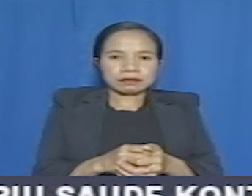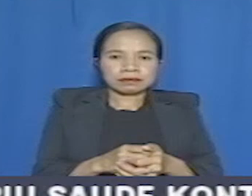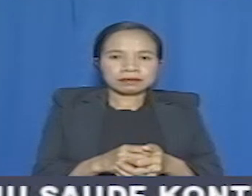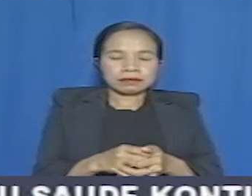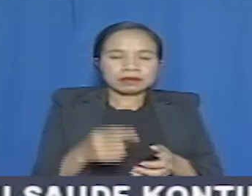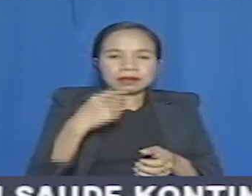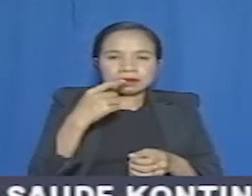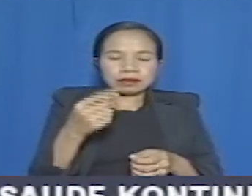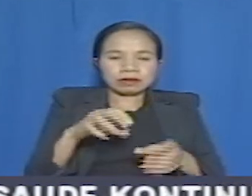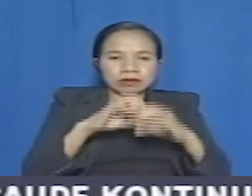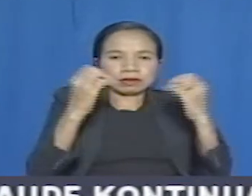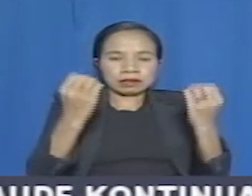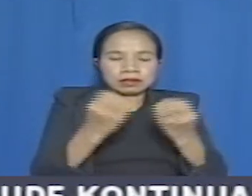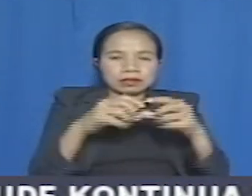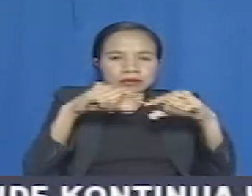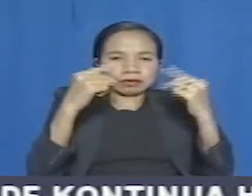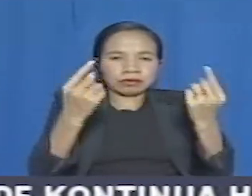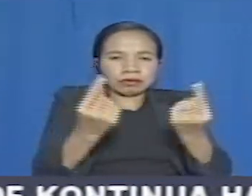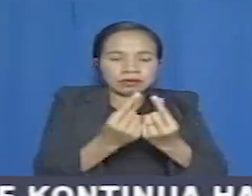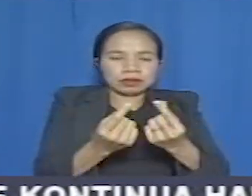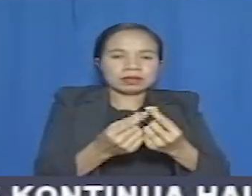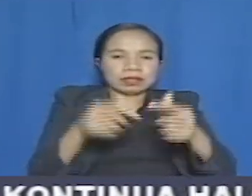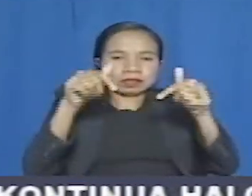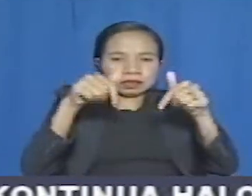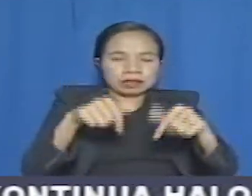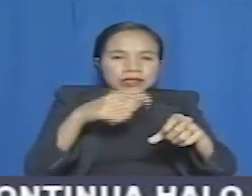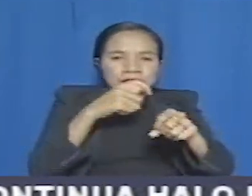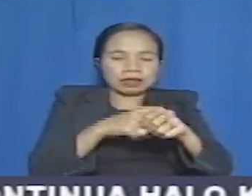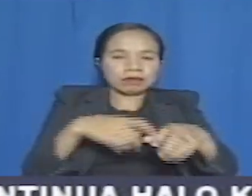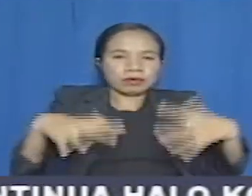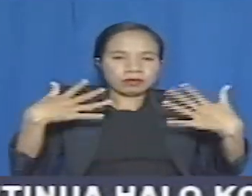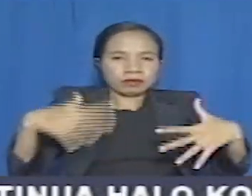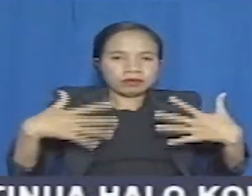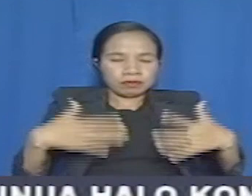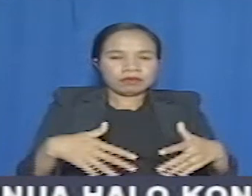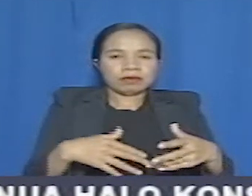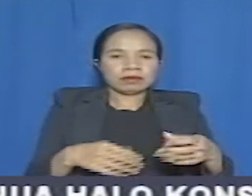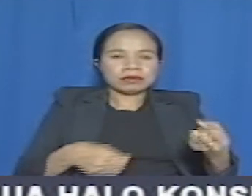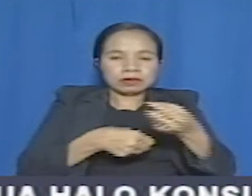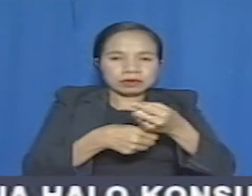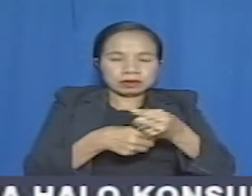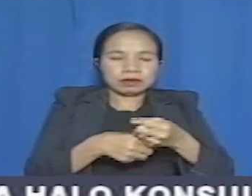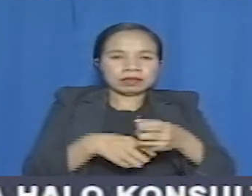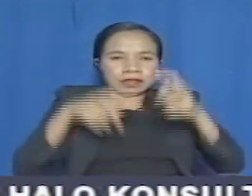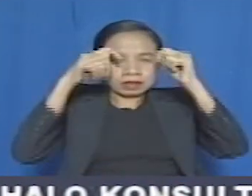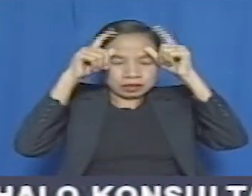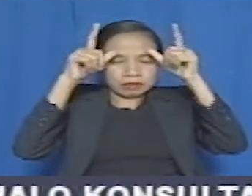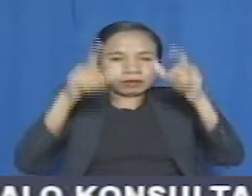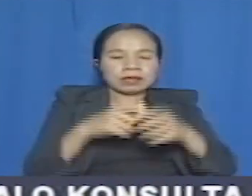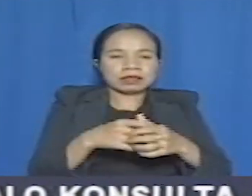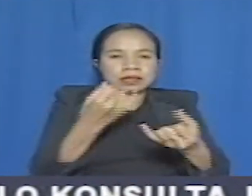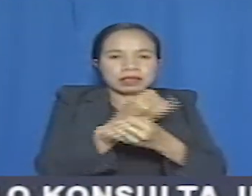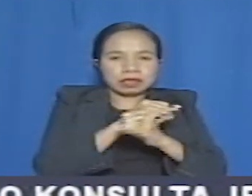Reaclaman conta, organización Arte Marciais Sira nebe iha tempo resistencia, contribuí ba Timor-Leste nian